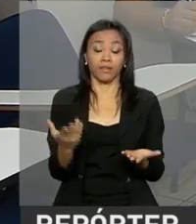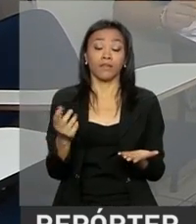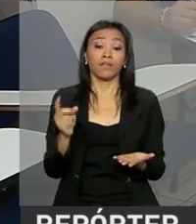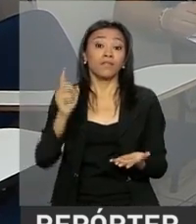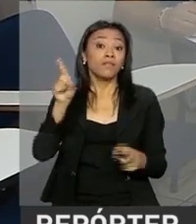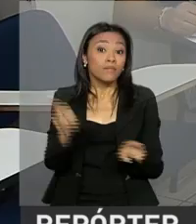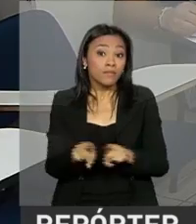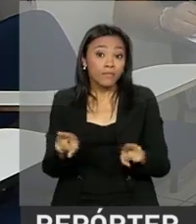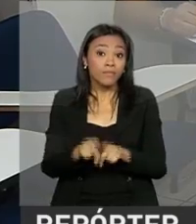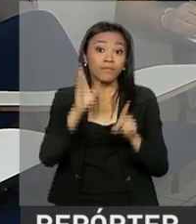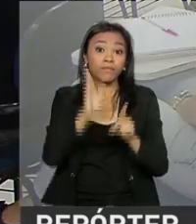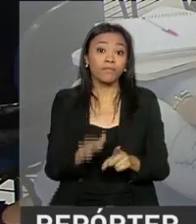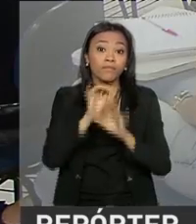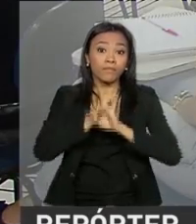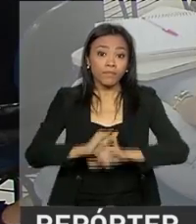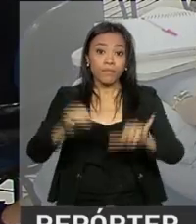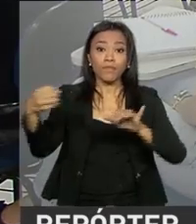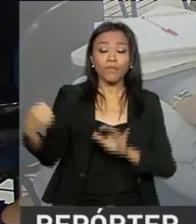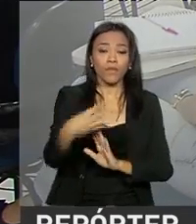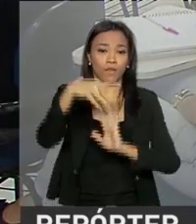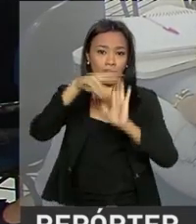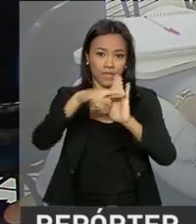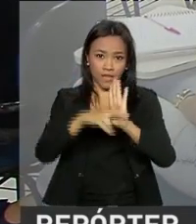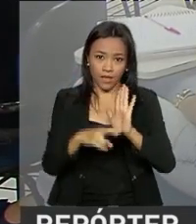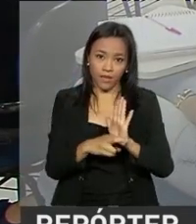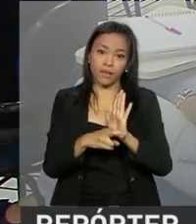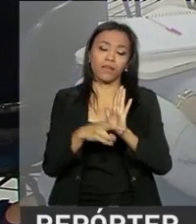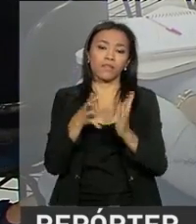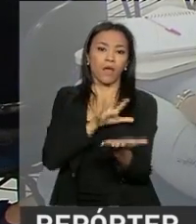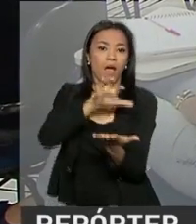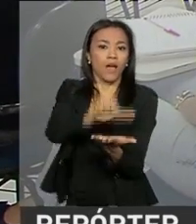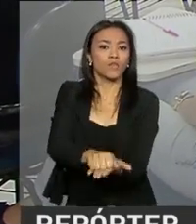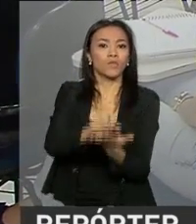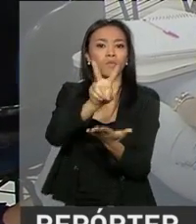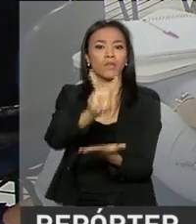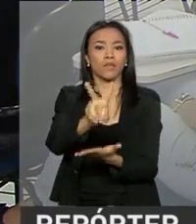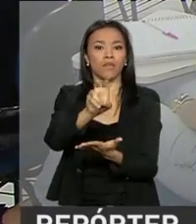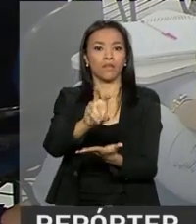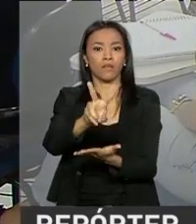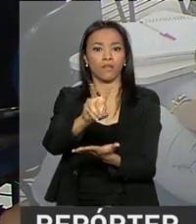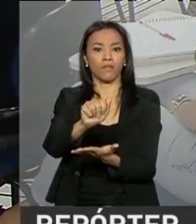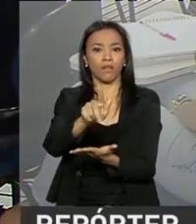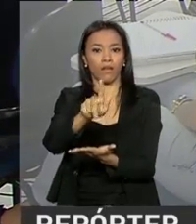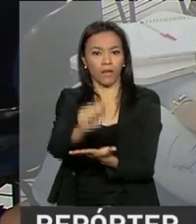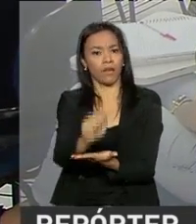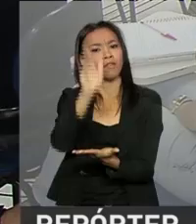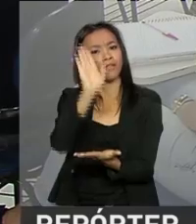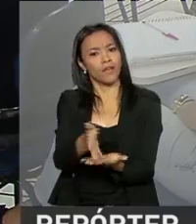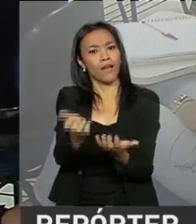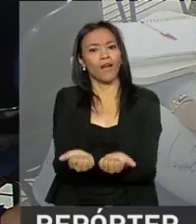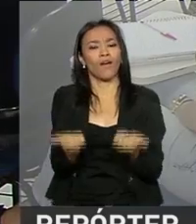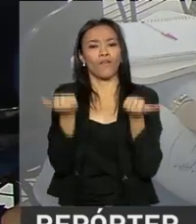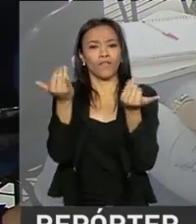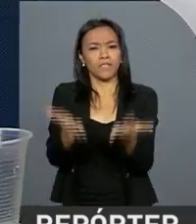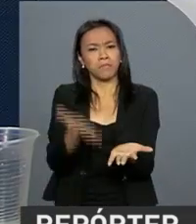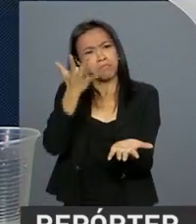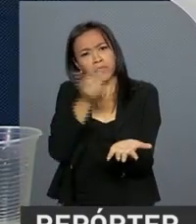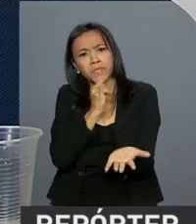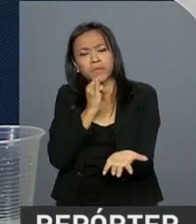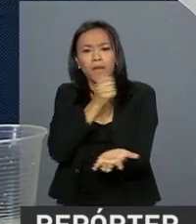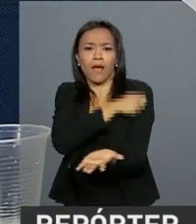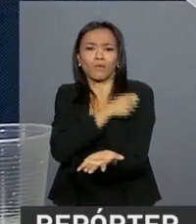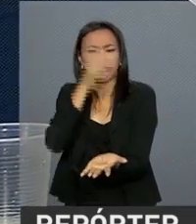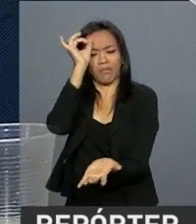saíram também as novas regras para ocupação de vagas que estão sendo oferecidas por desistência